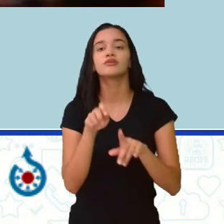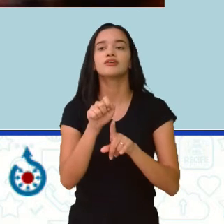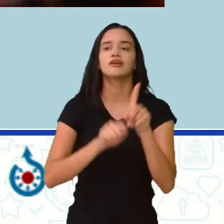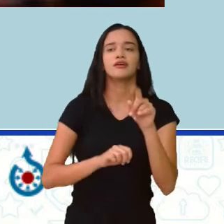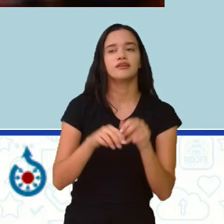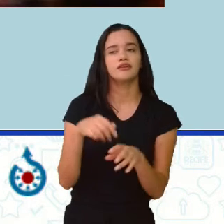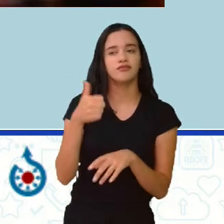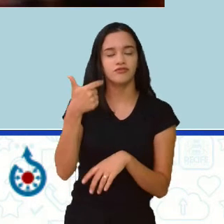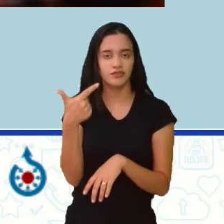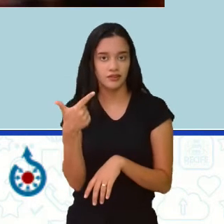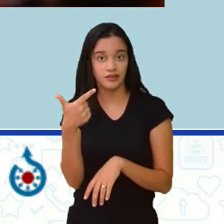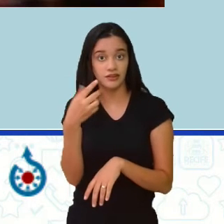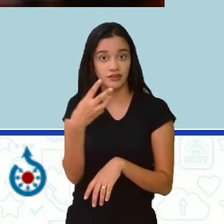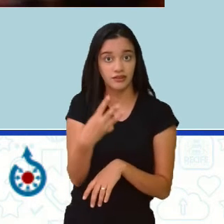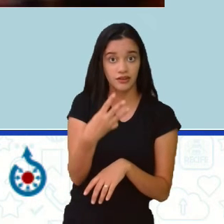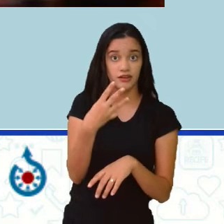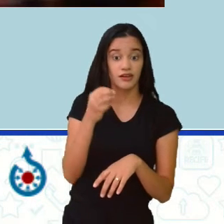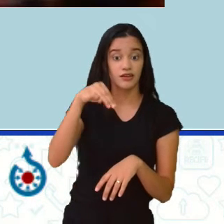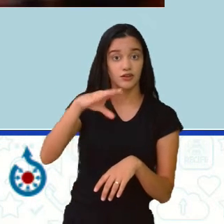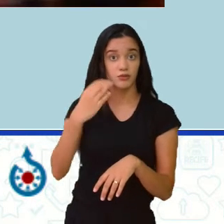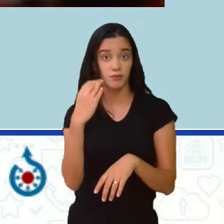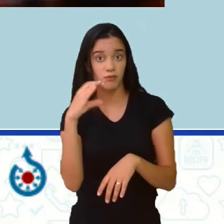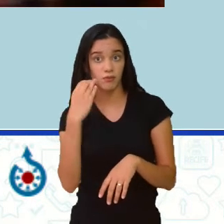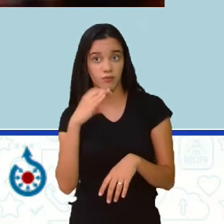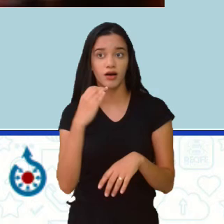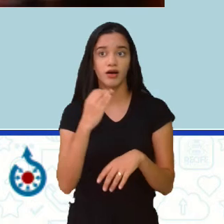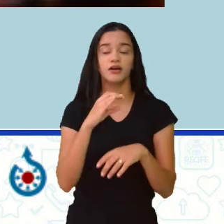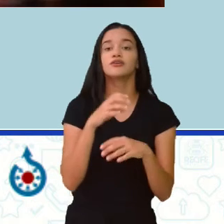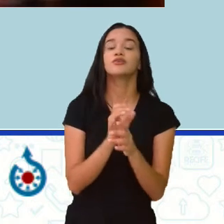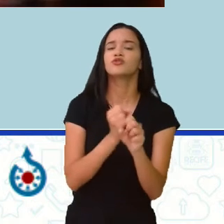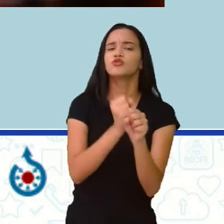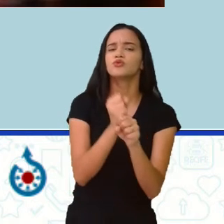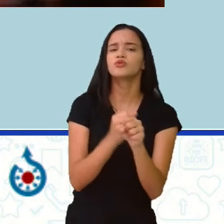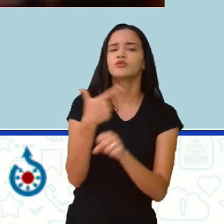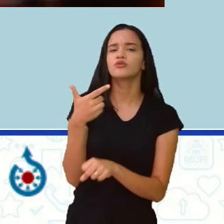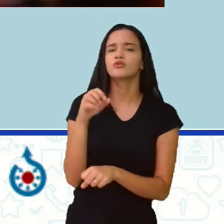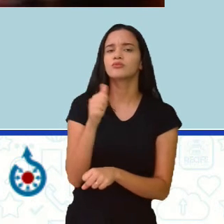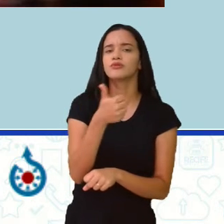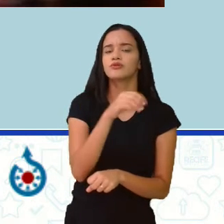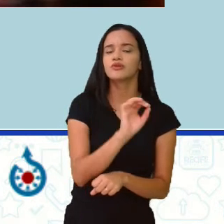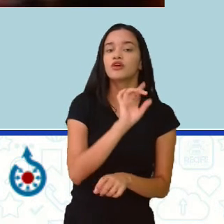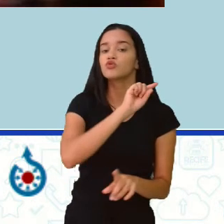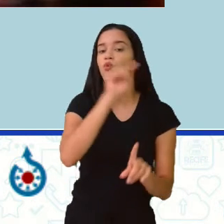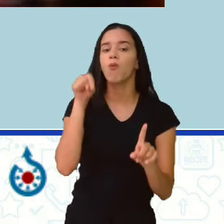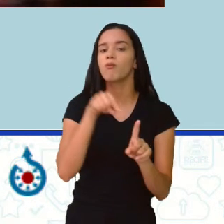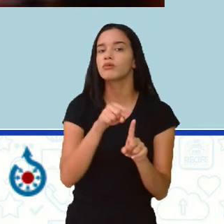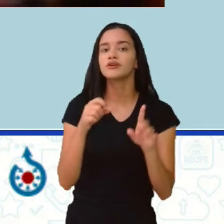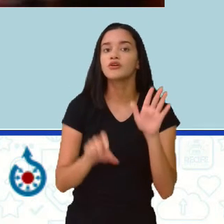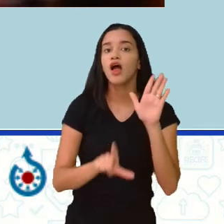desde 2010, que essa lei foi criada com um objetivo. Então,